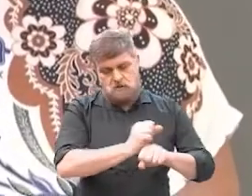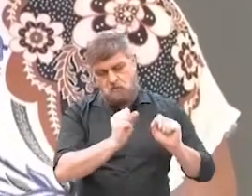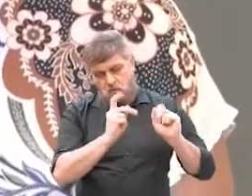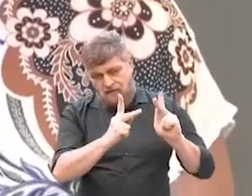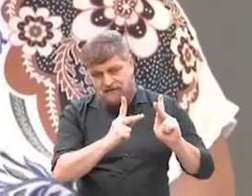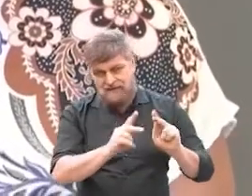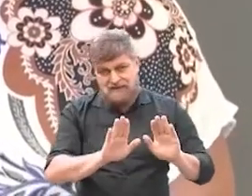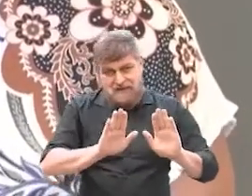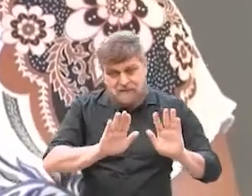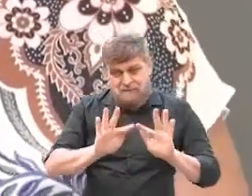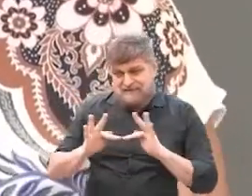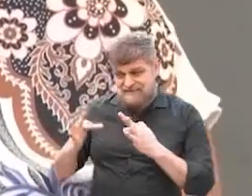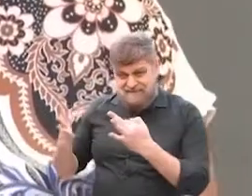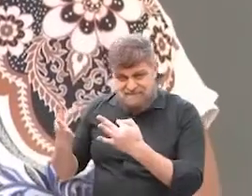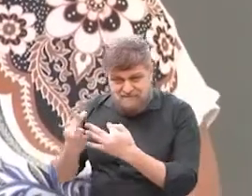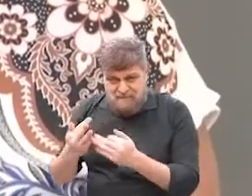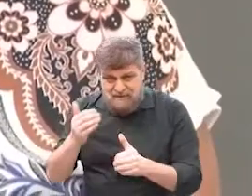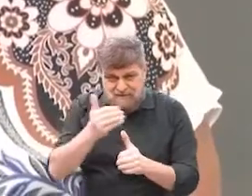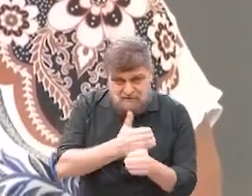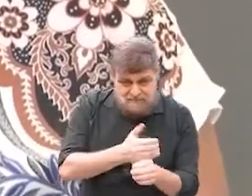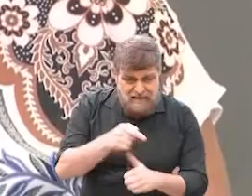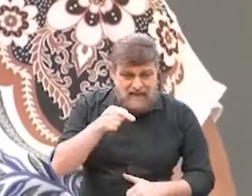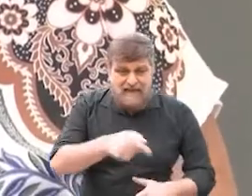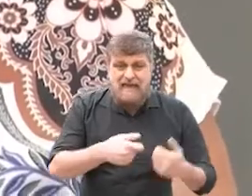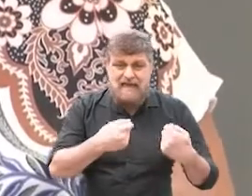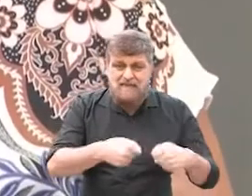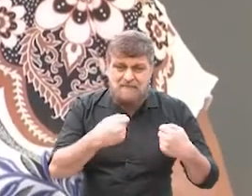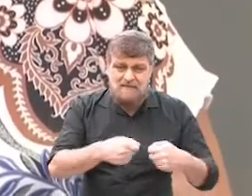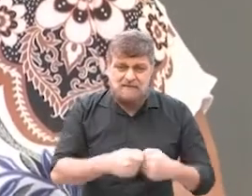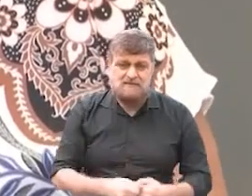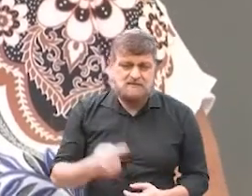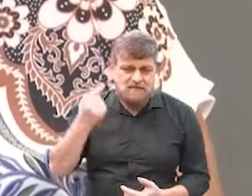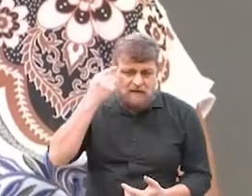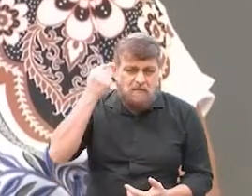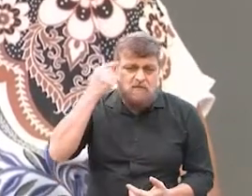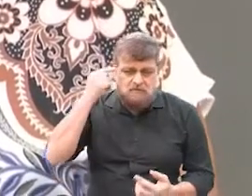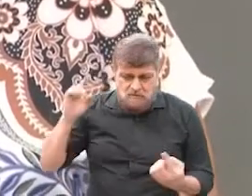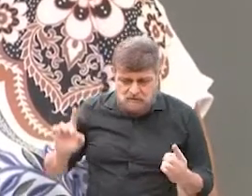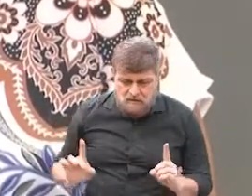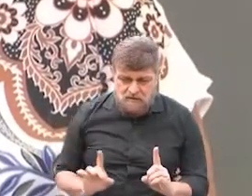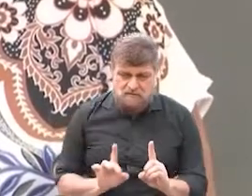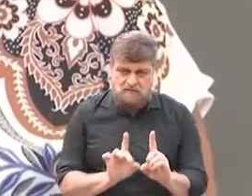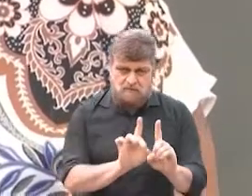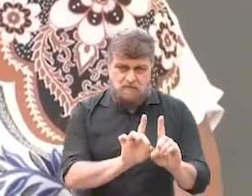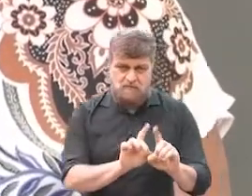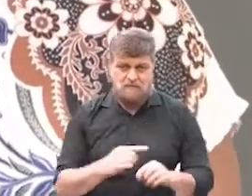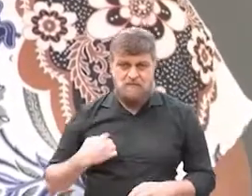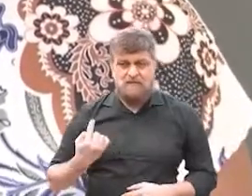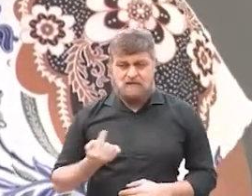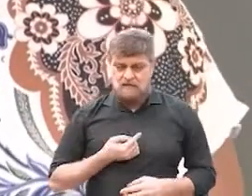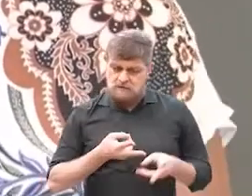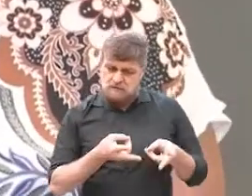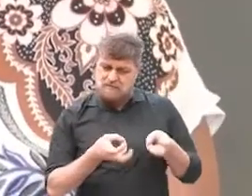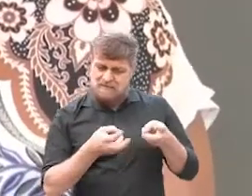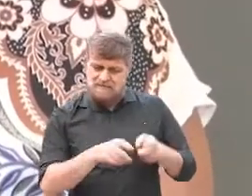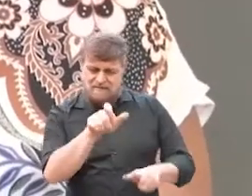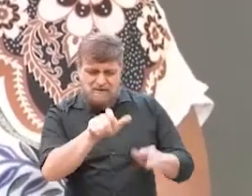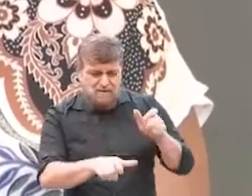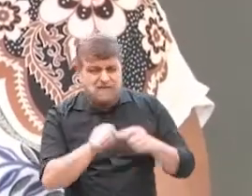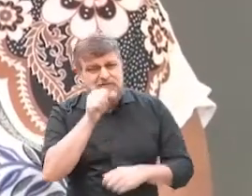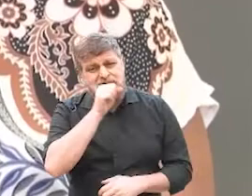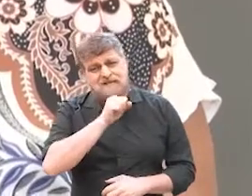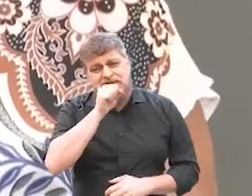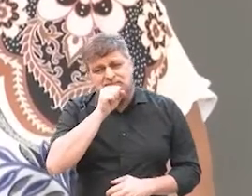estar fazendo a parte dos cuidados, mas o emocional, ele é muito importante, porque é comum a gente ver